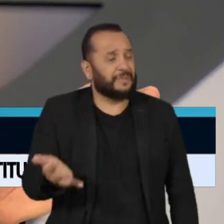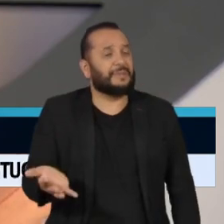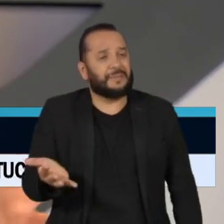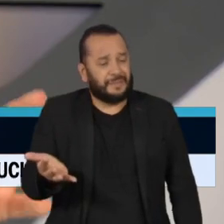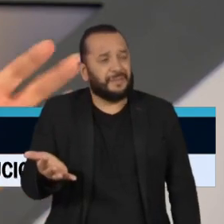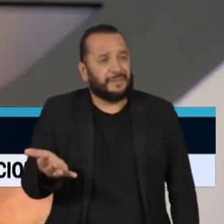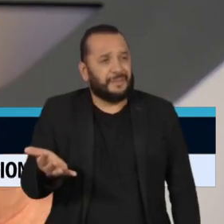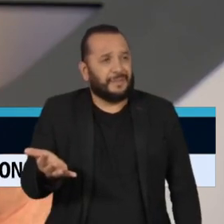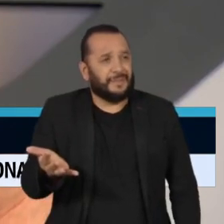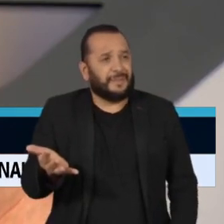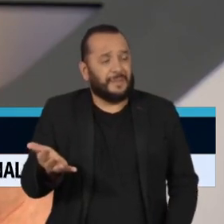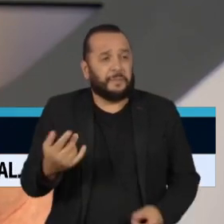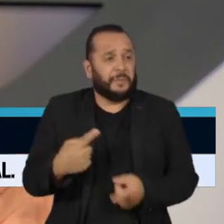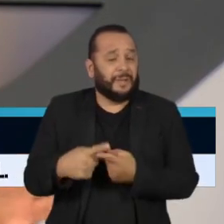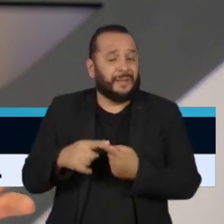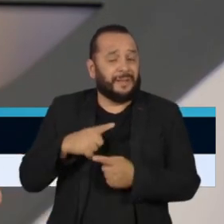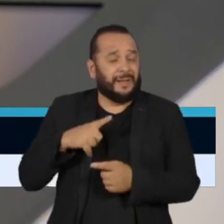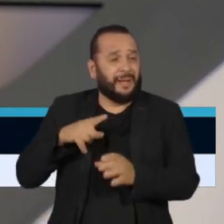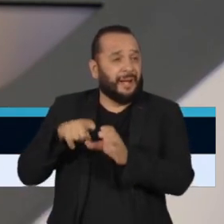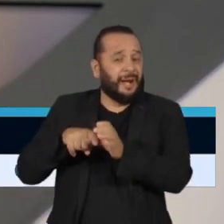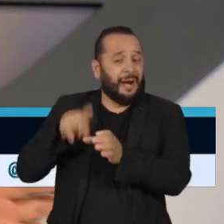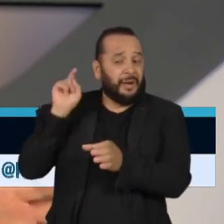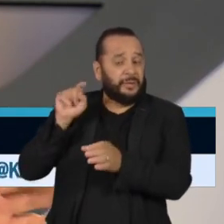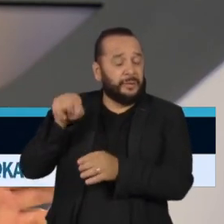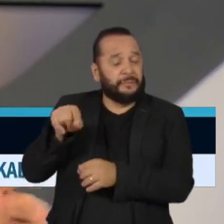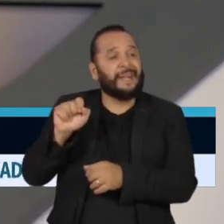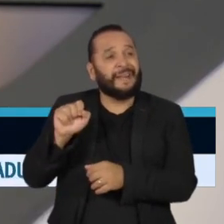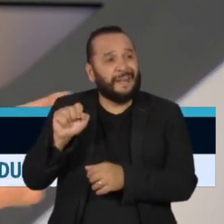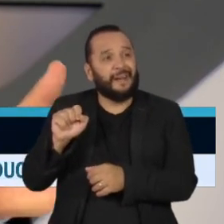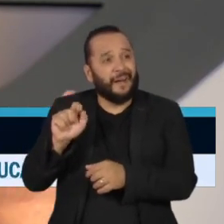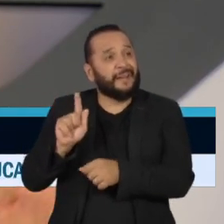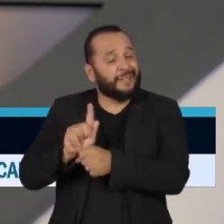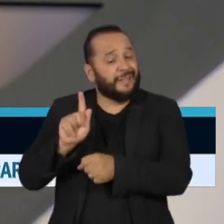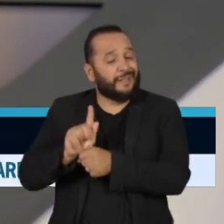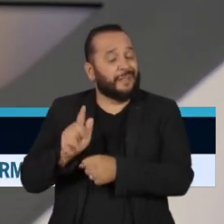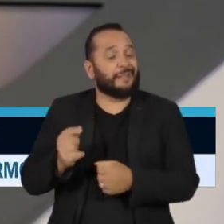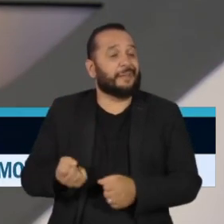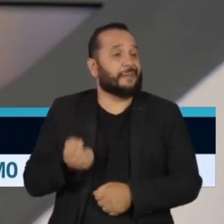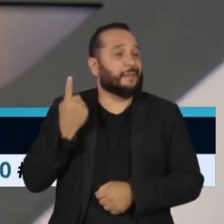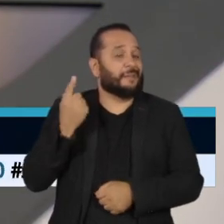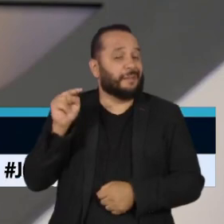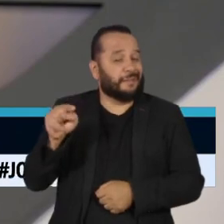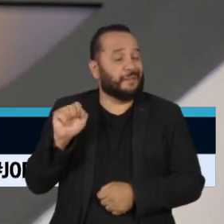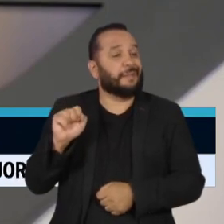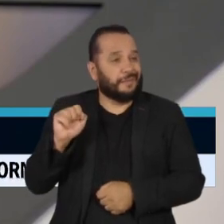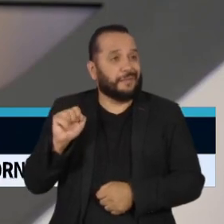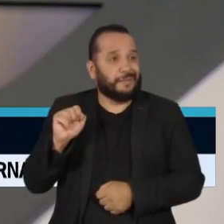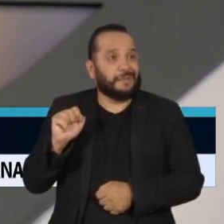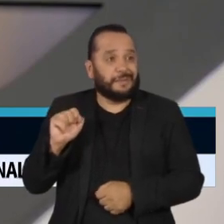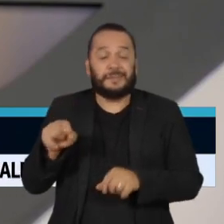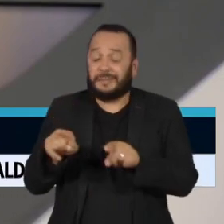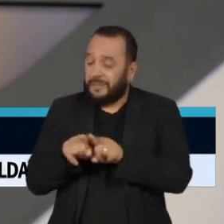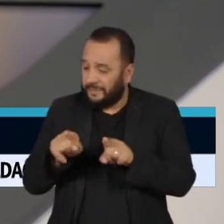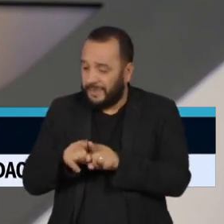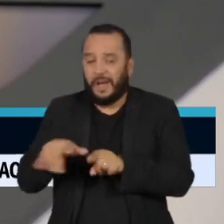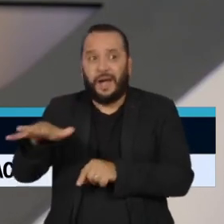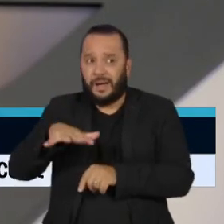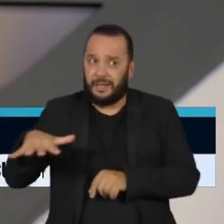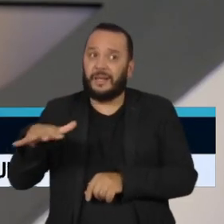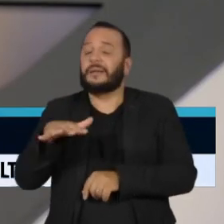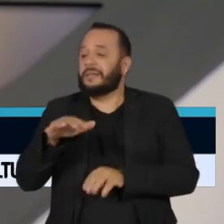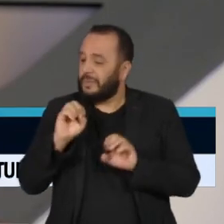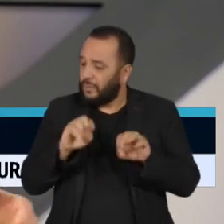Distrito Federal da Autonomia que ele tem na sua na sua gestão inclusive que os outros indicadores são péssimos a